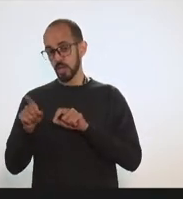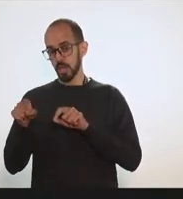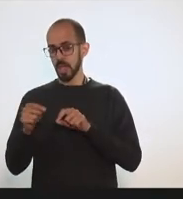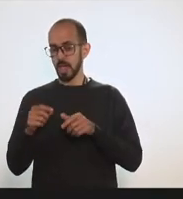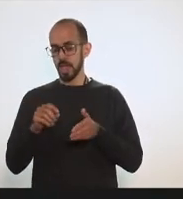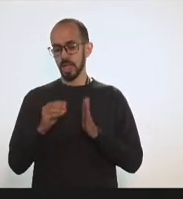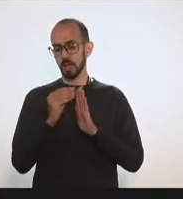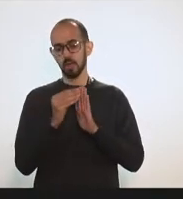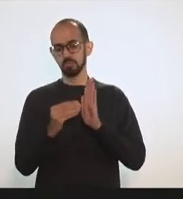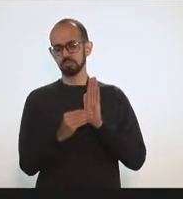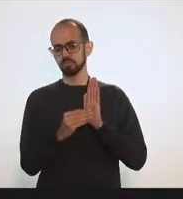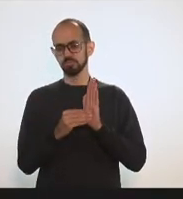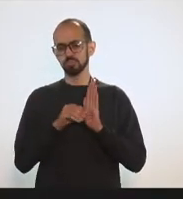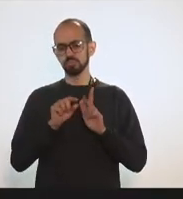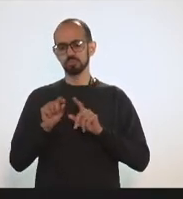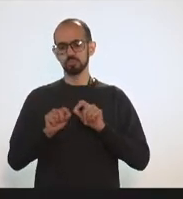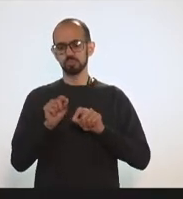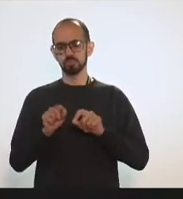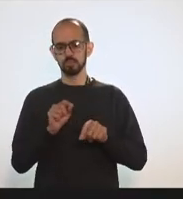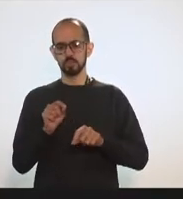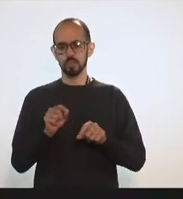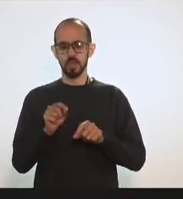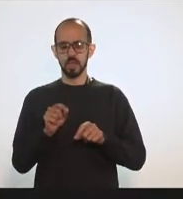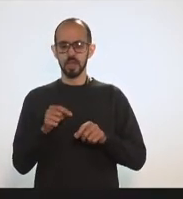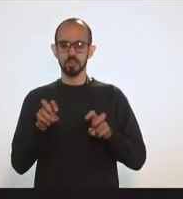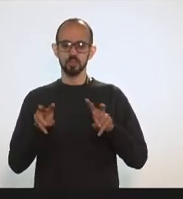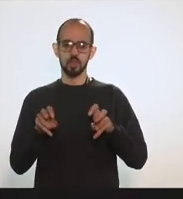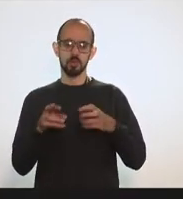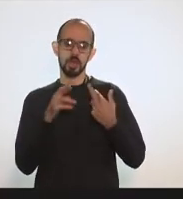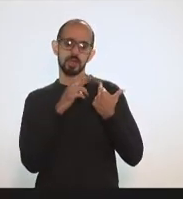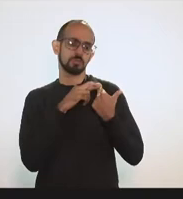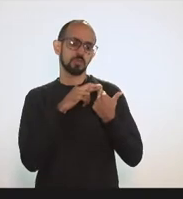sentido, presidente, em relação à responsabilização do Ninho?